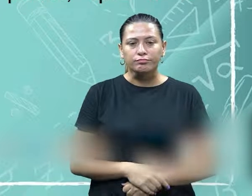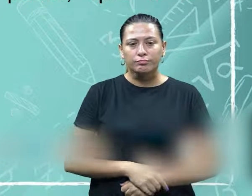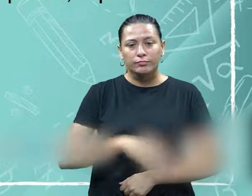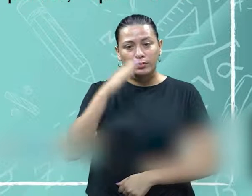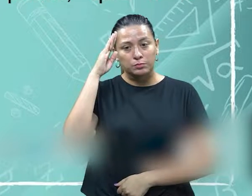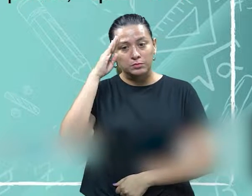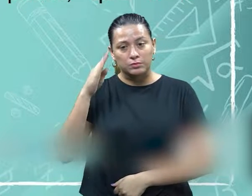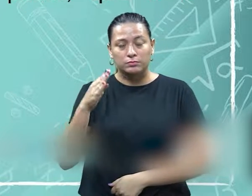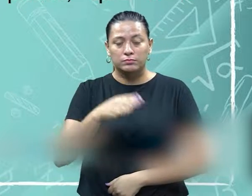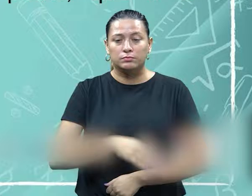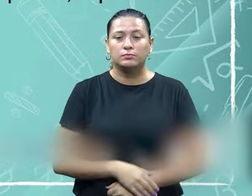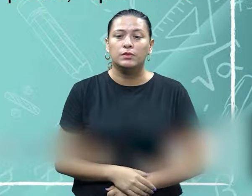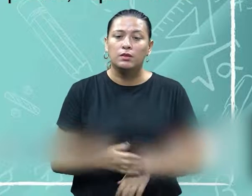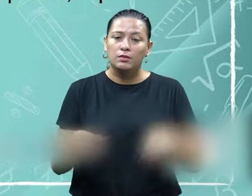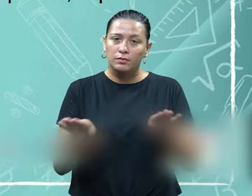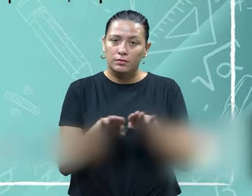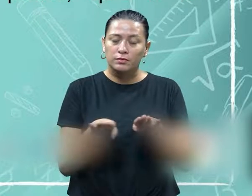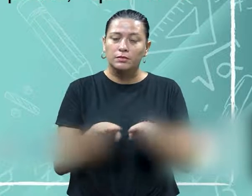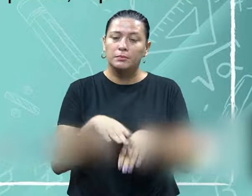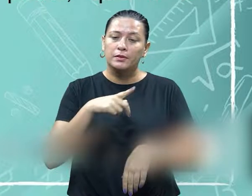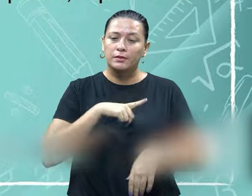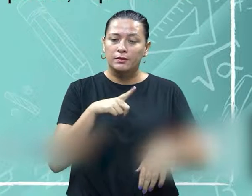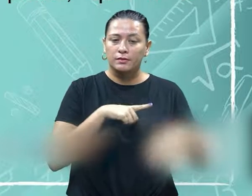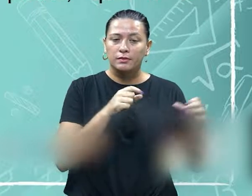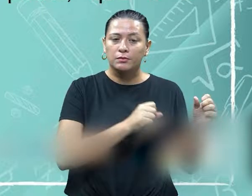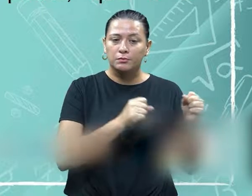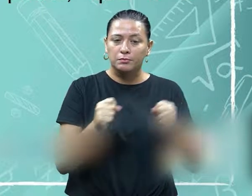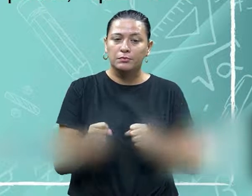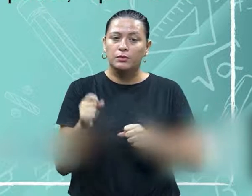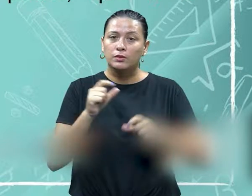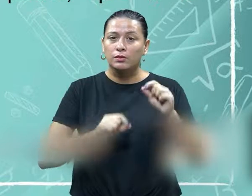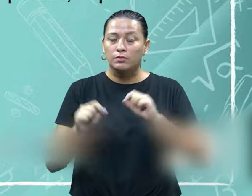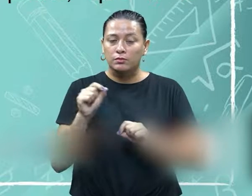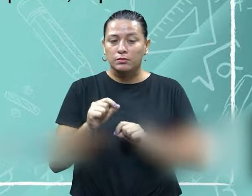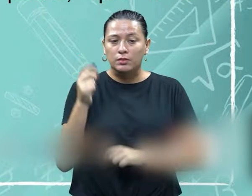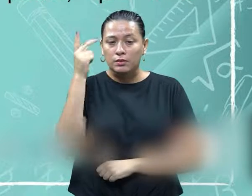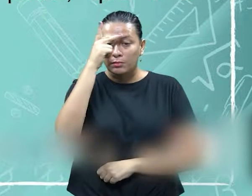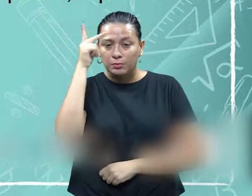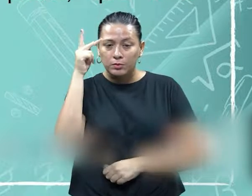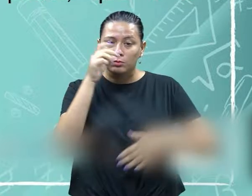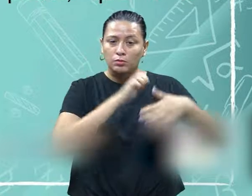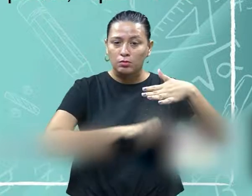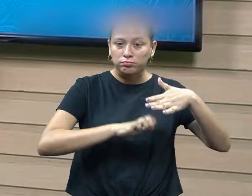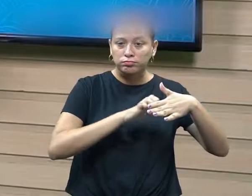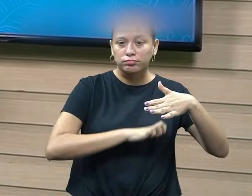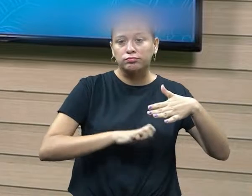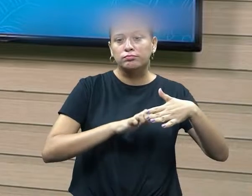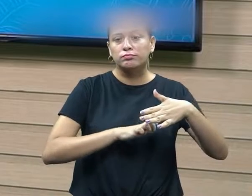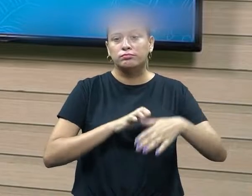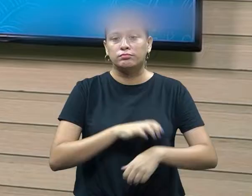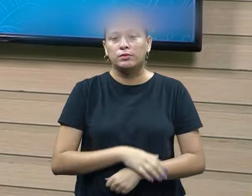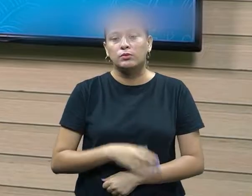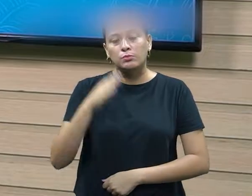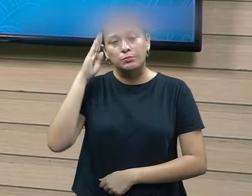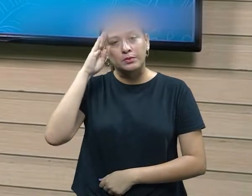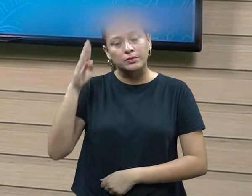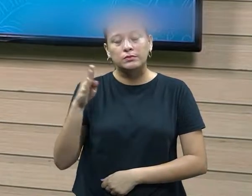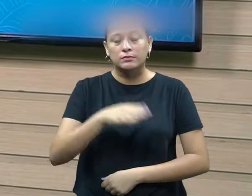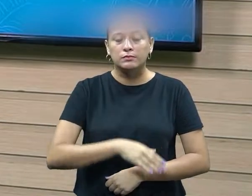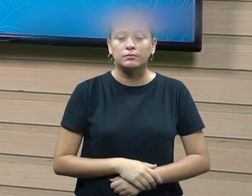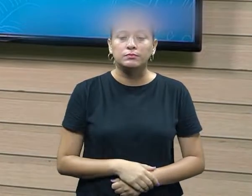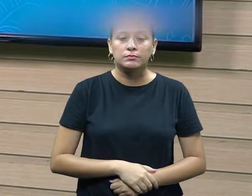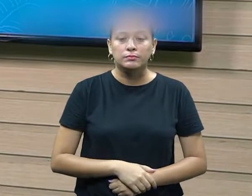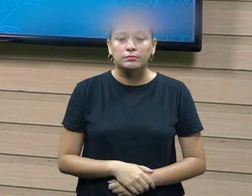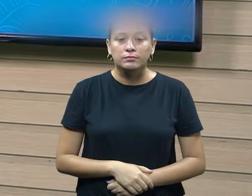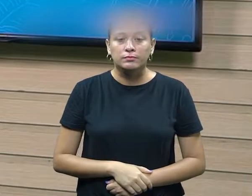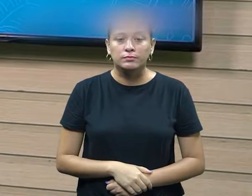que com o principal e legítimo detentor do poder, que é o empresário e o principal executivo. Veja só, né, que quem é que vai ter, né,